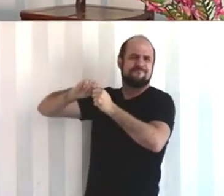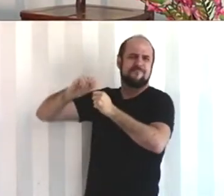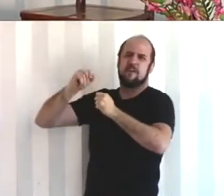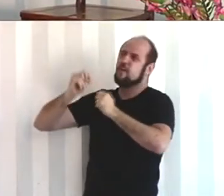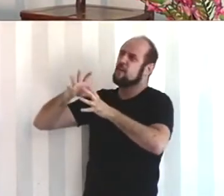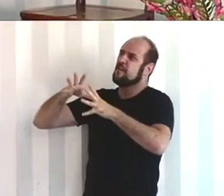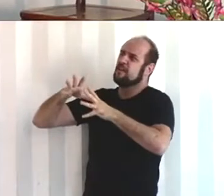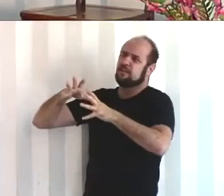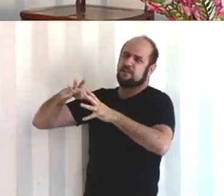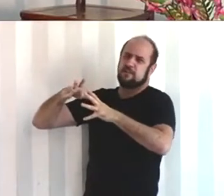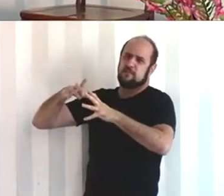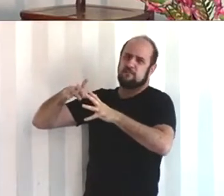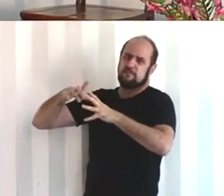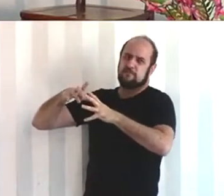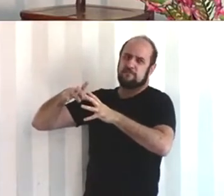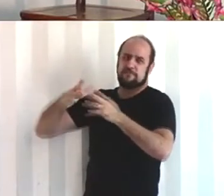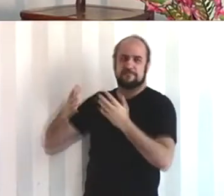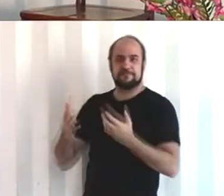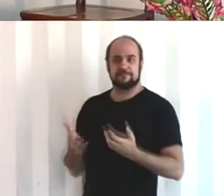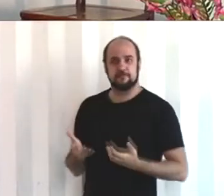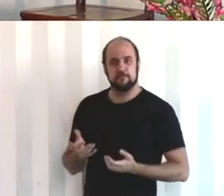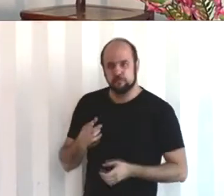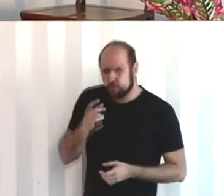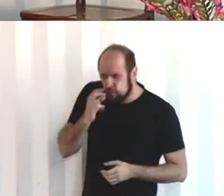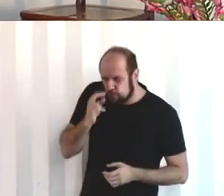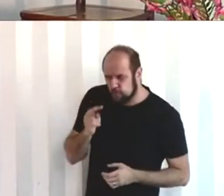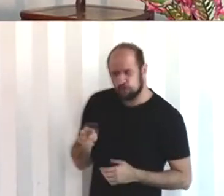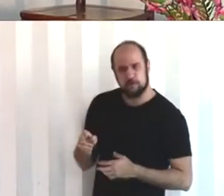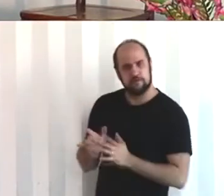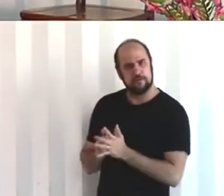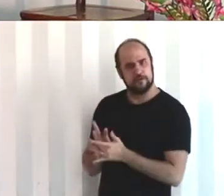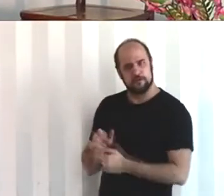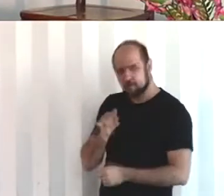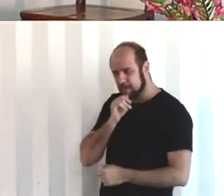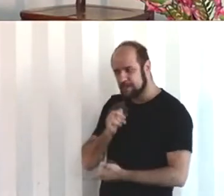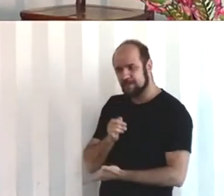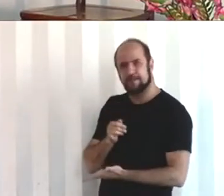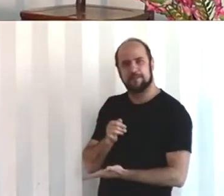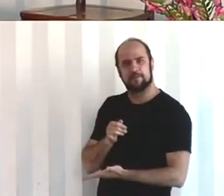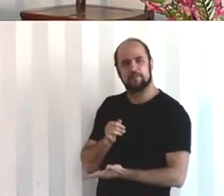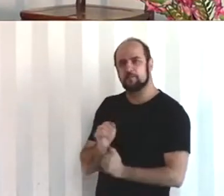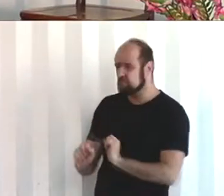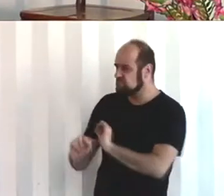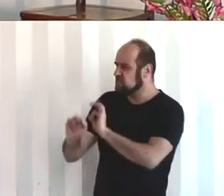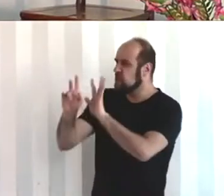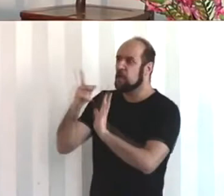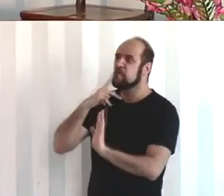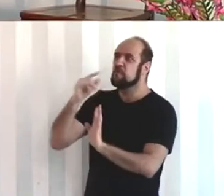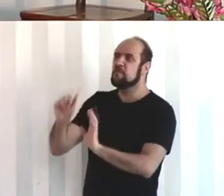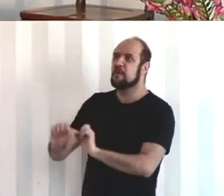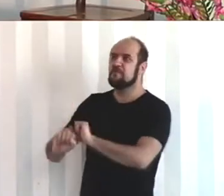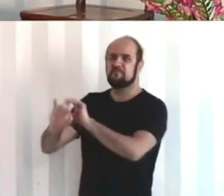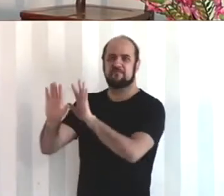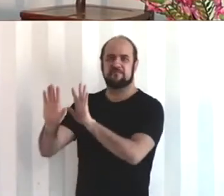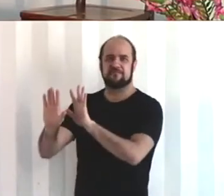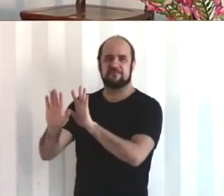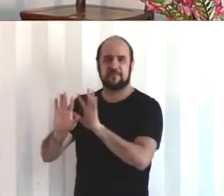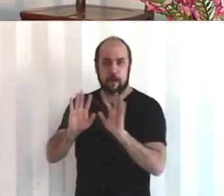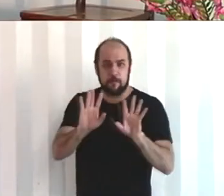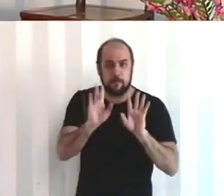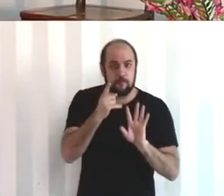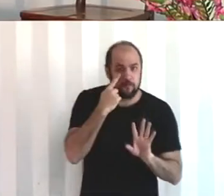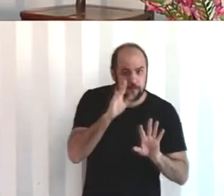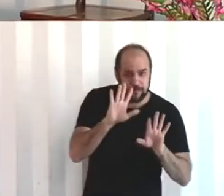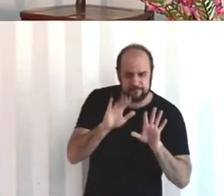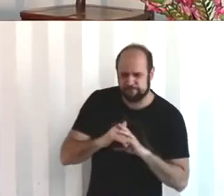irmãos. Jesus é o nosso exemplo, o Filho glorificando o Pai. Mas olha que coisa linda que Jesus agora vai pedir ao Pai: e